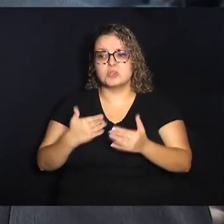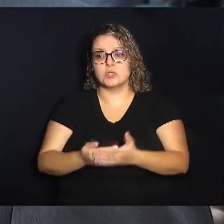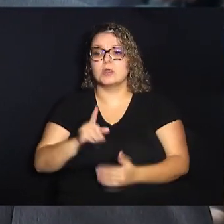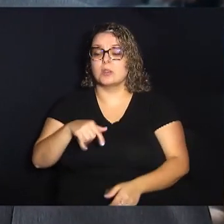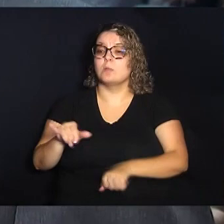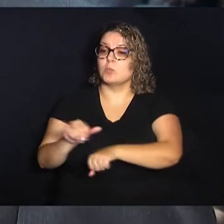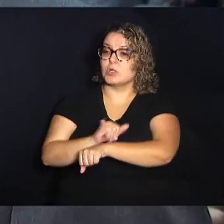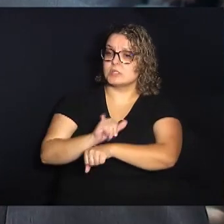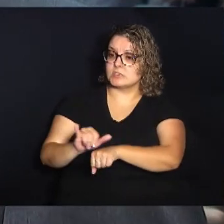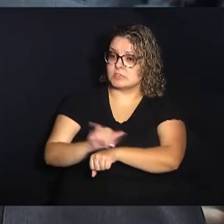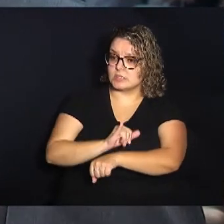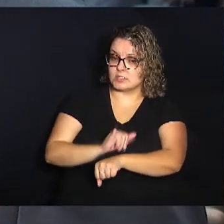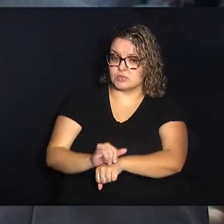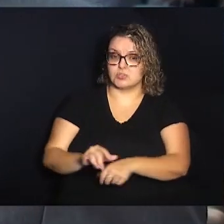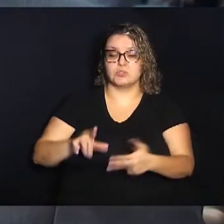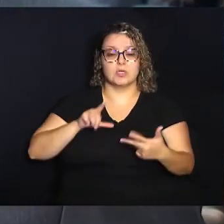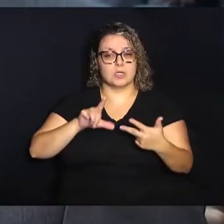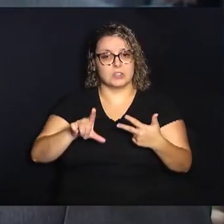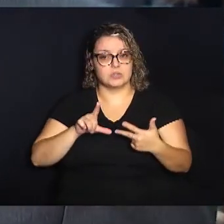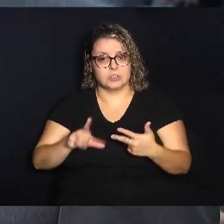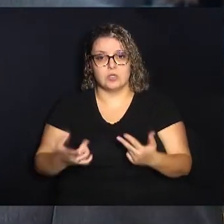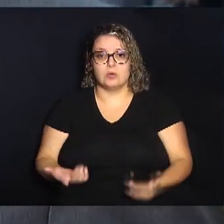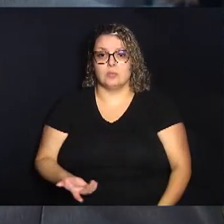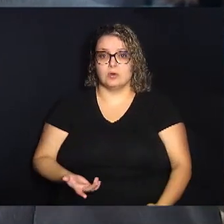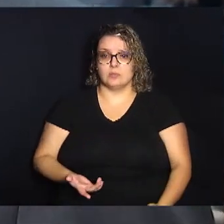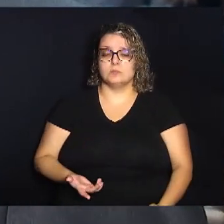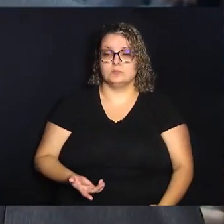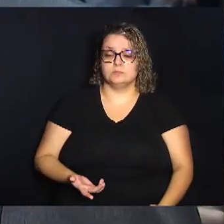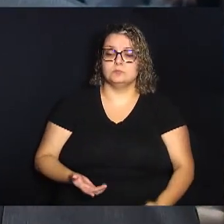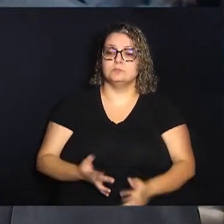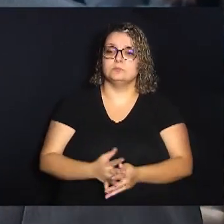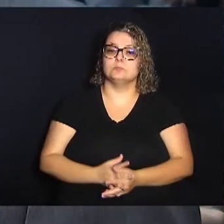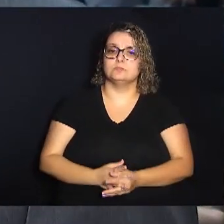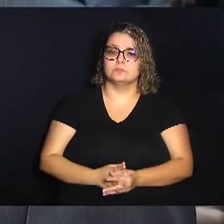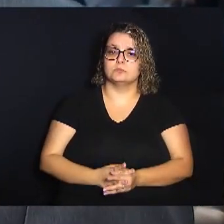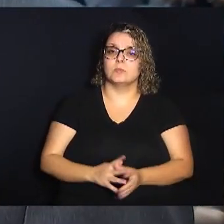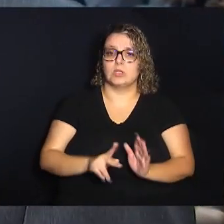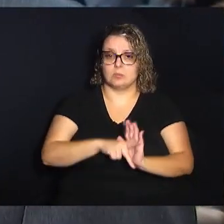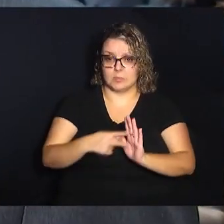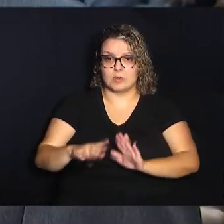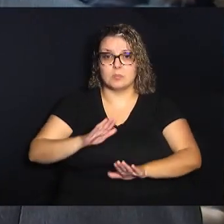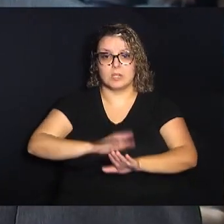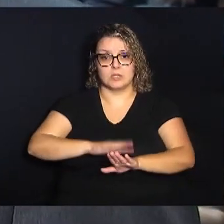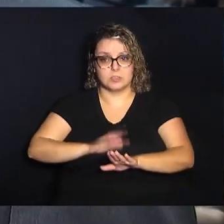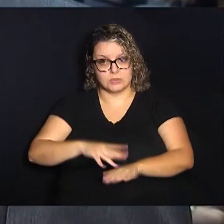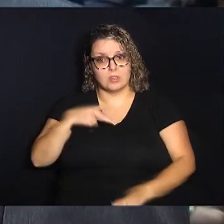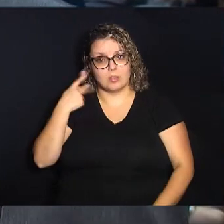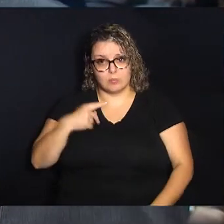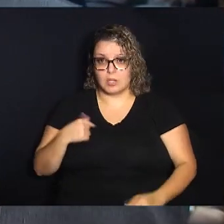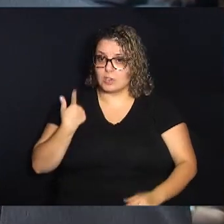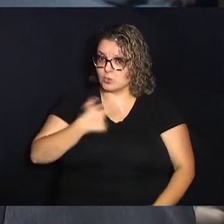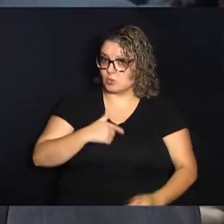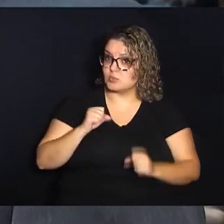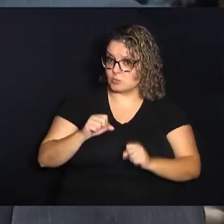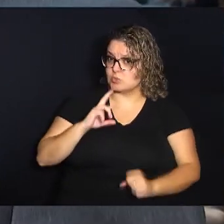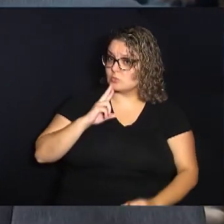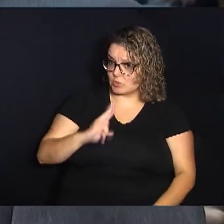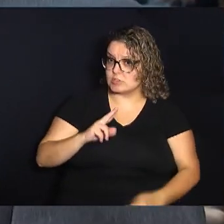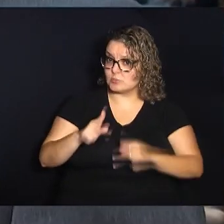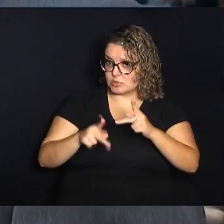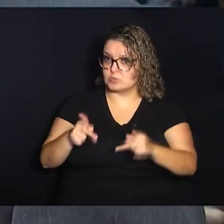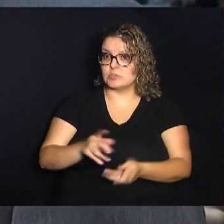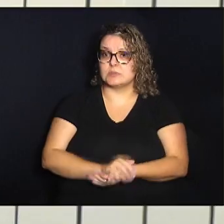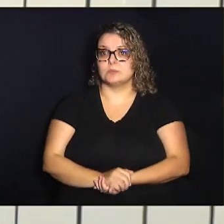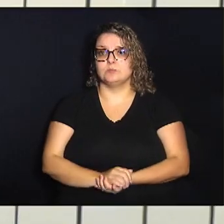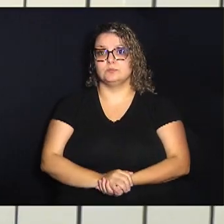mecanismo legislativo que faz parte da atividade parlamentar para que a gente possa dar essa resposta para a população.